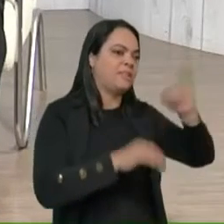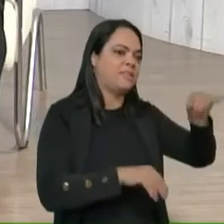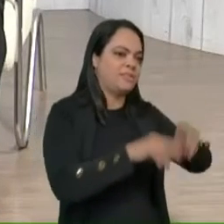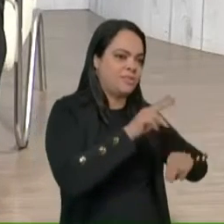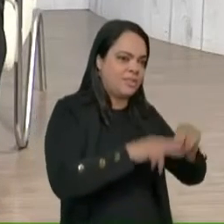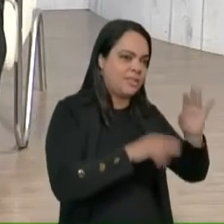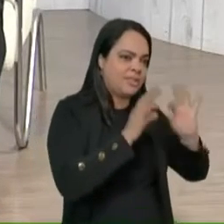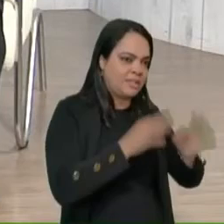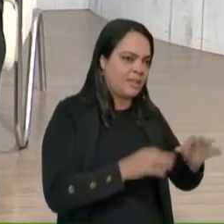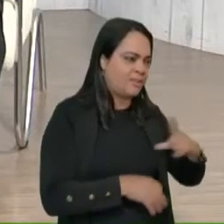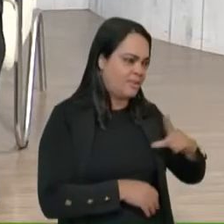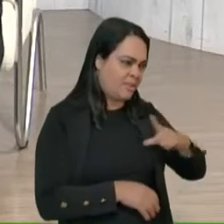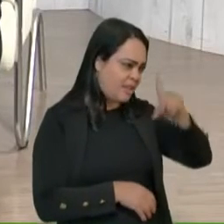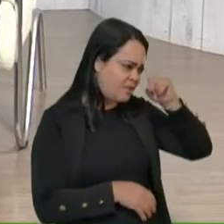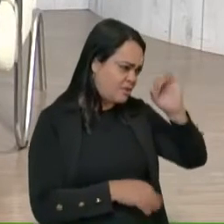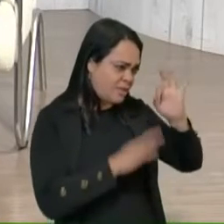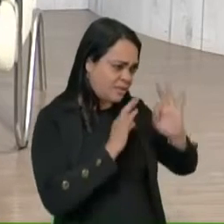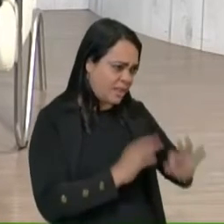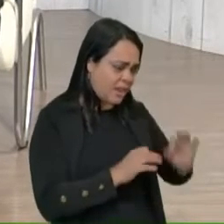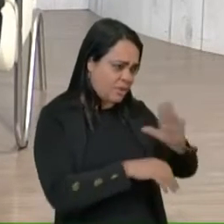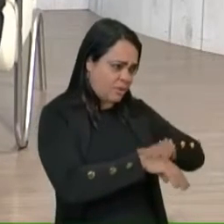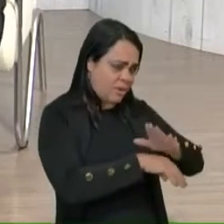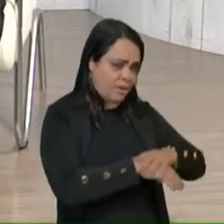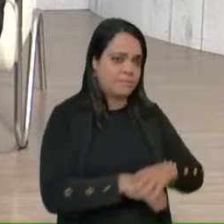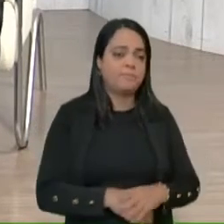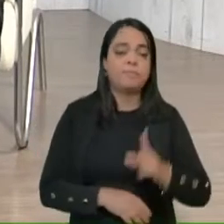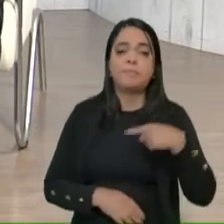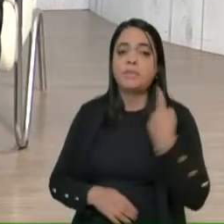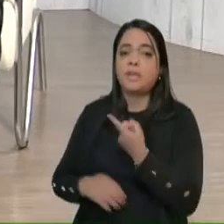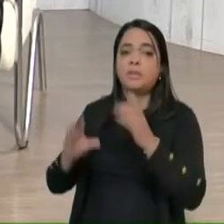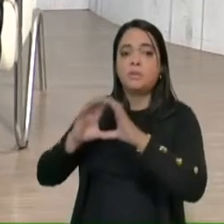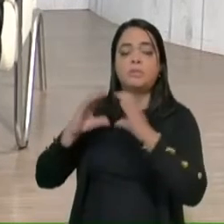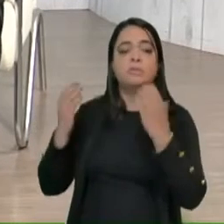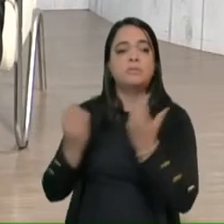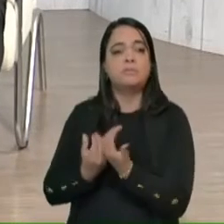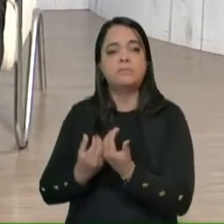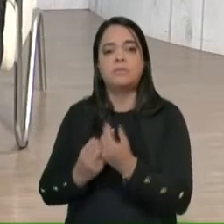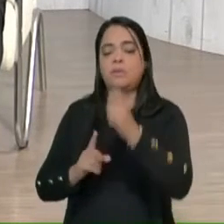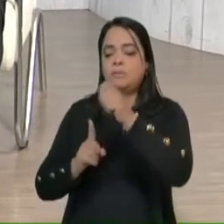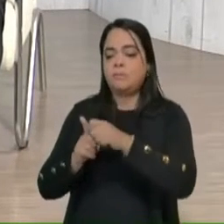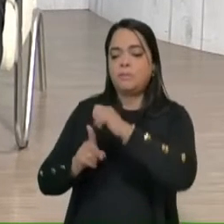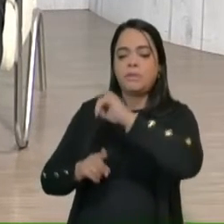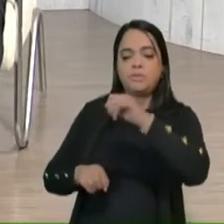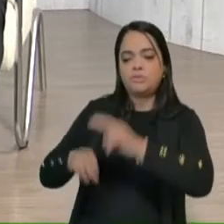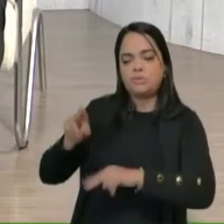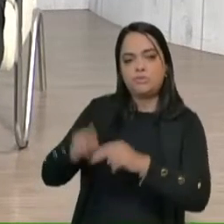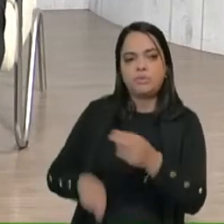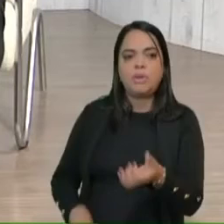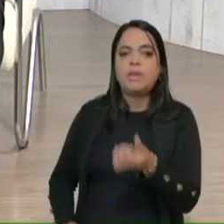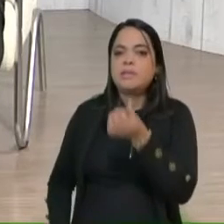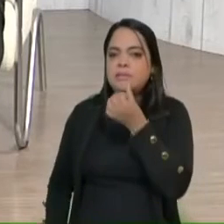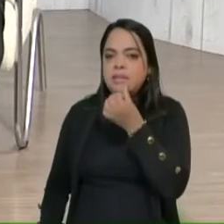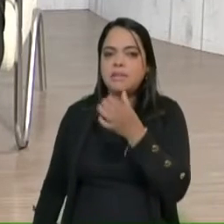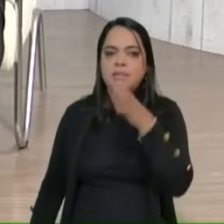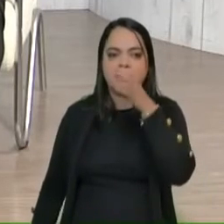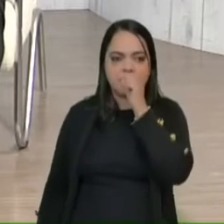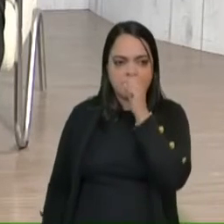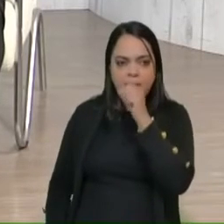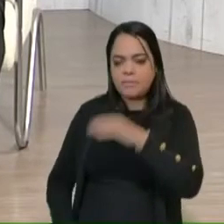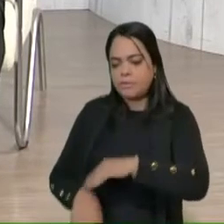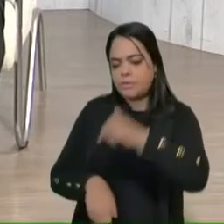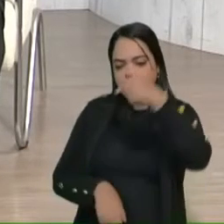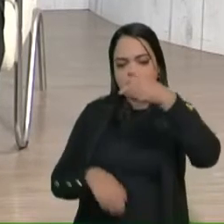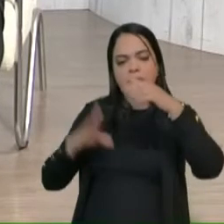e tem tem as datas os horários lá na nossa comunidade durante todo o mês de junho às sextas e sábados às